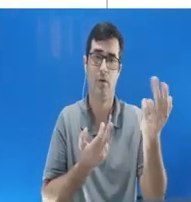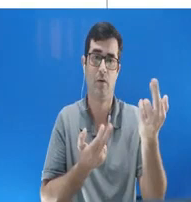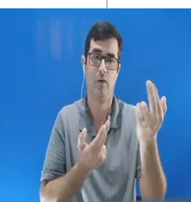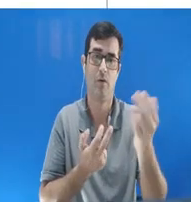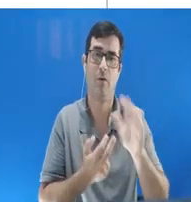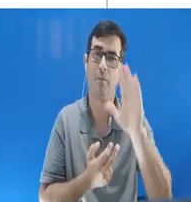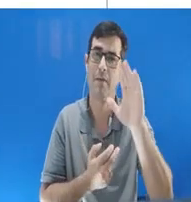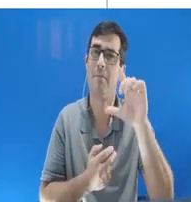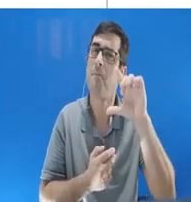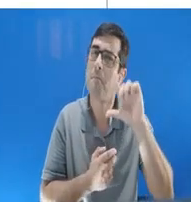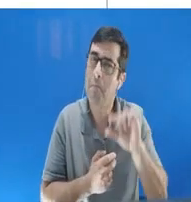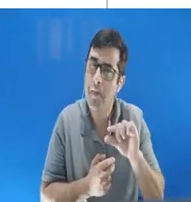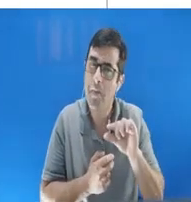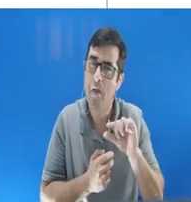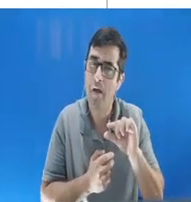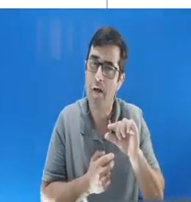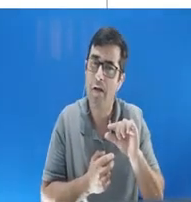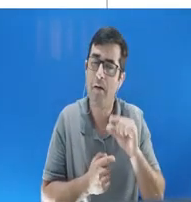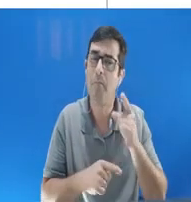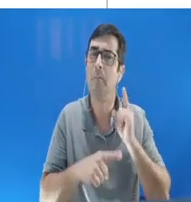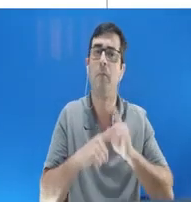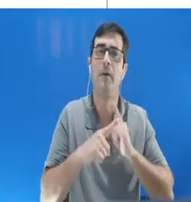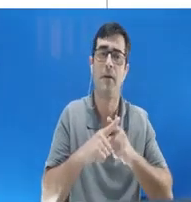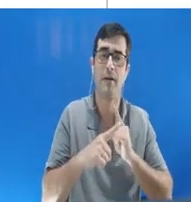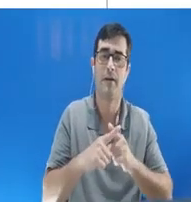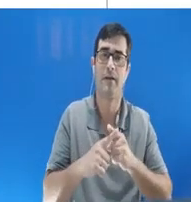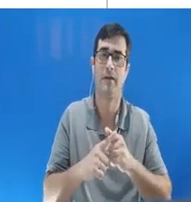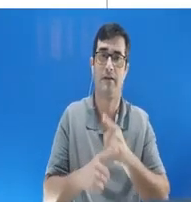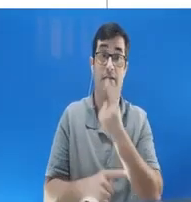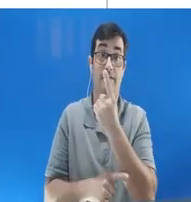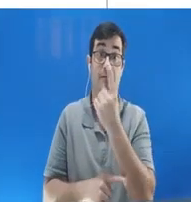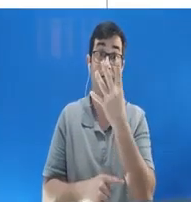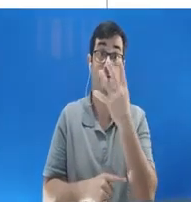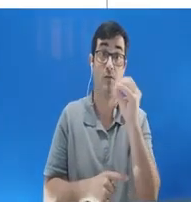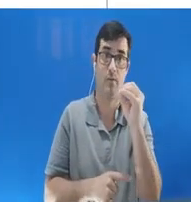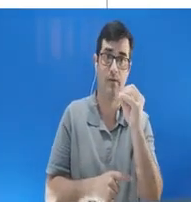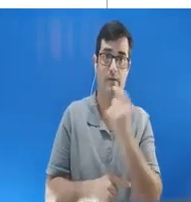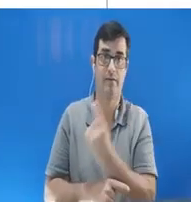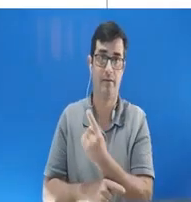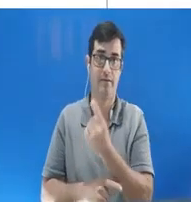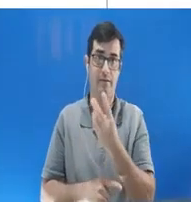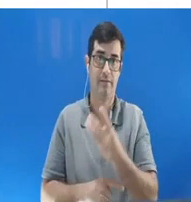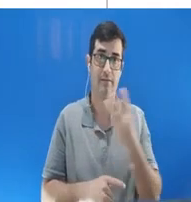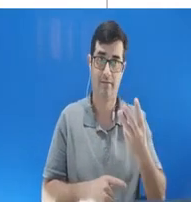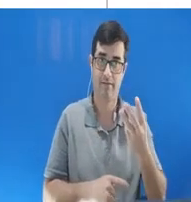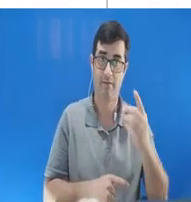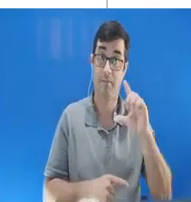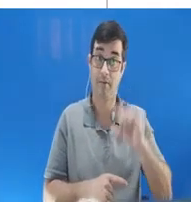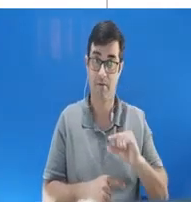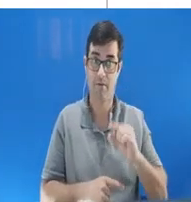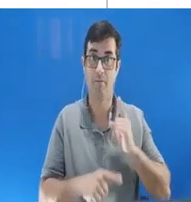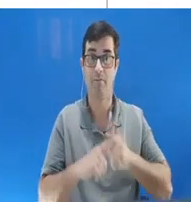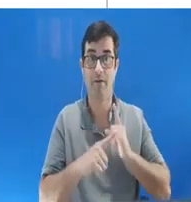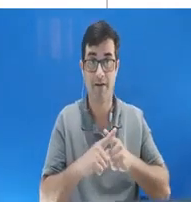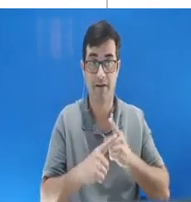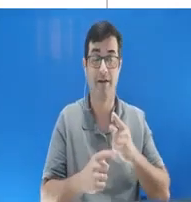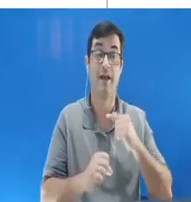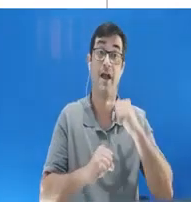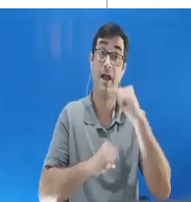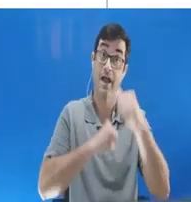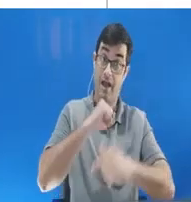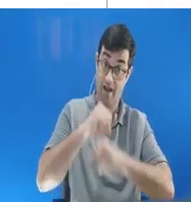número, ele é um pouquinho menor. Por quê? Porque a carga nuclear é